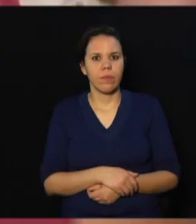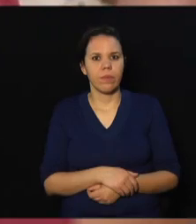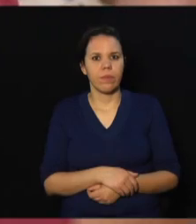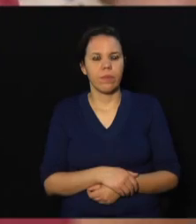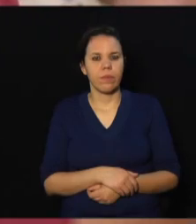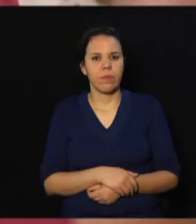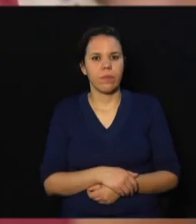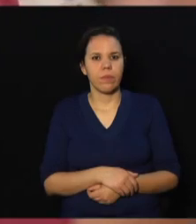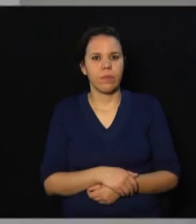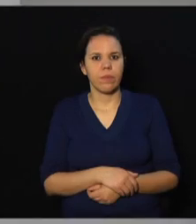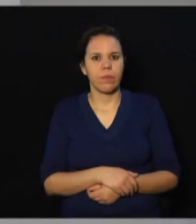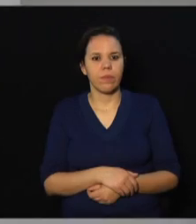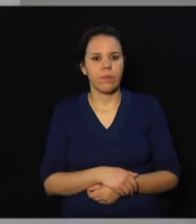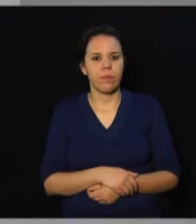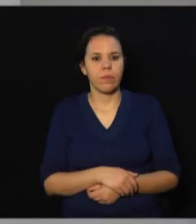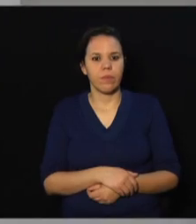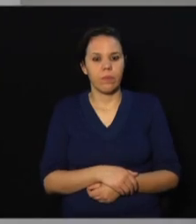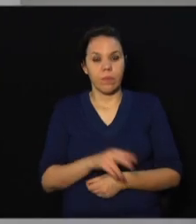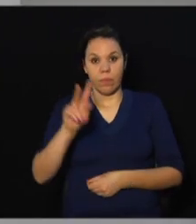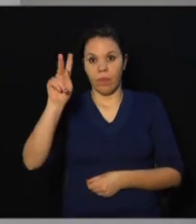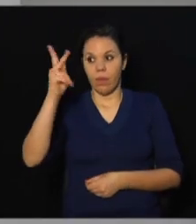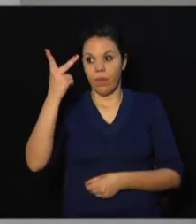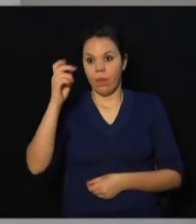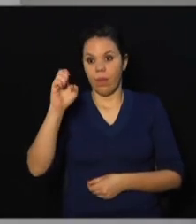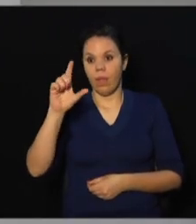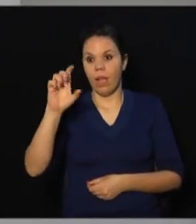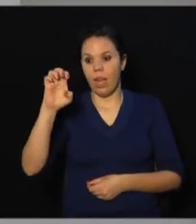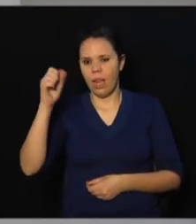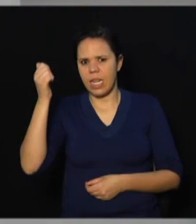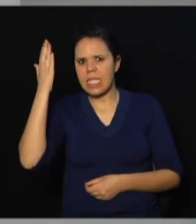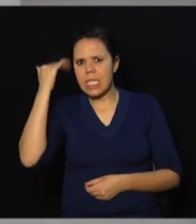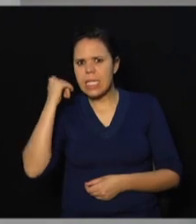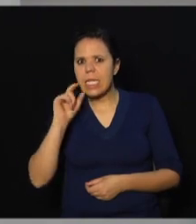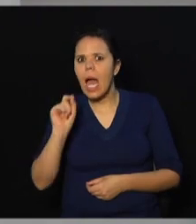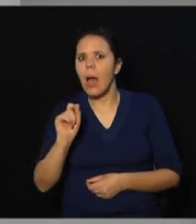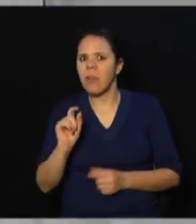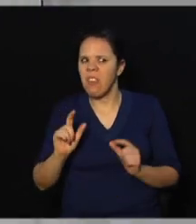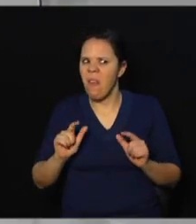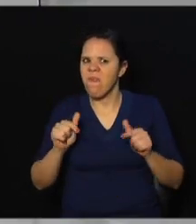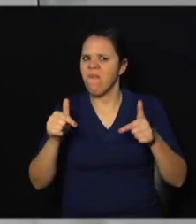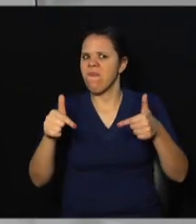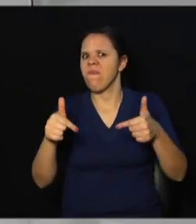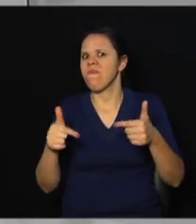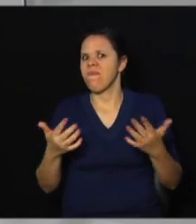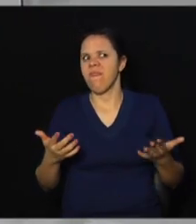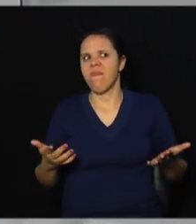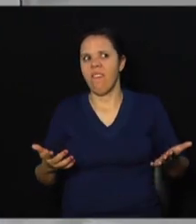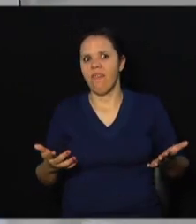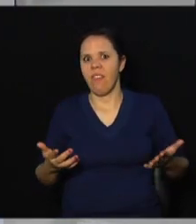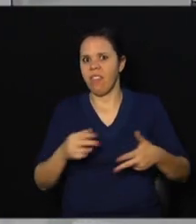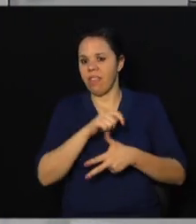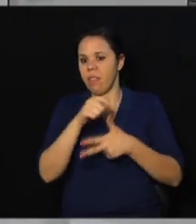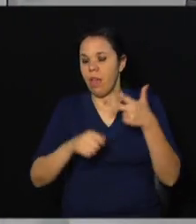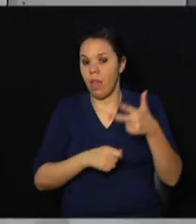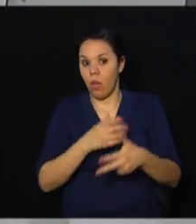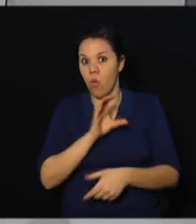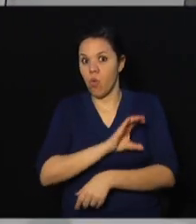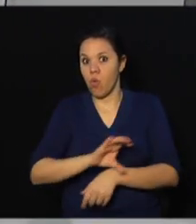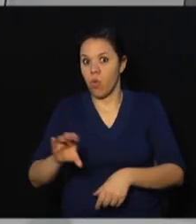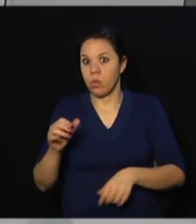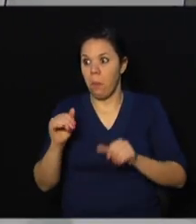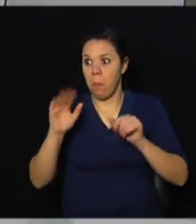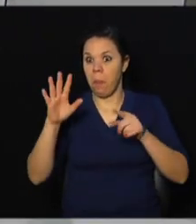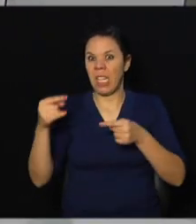Helena também sabe bem o que é enfrentar o Enem. Ela quer cursar um dos cursos